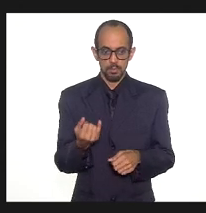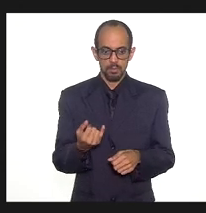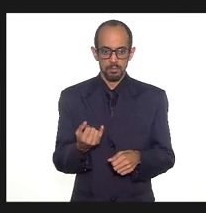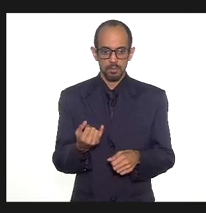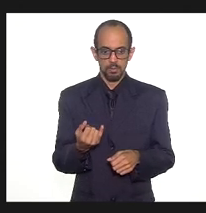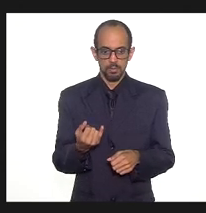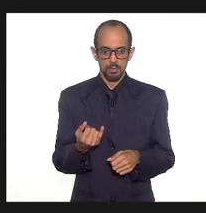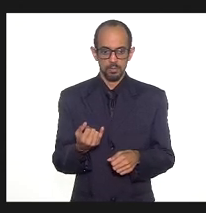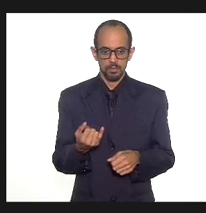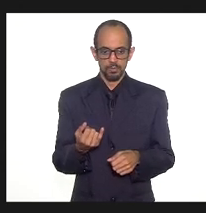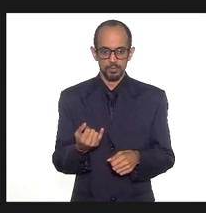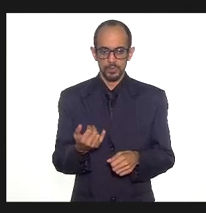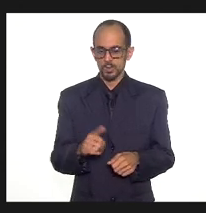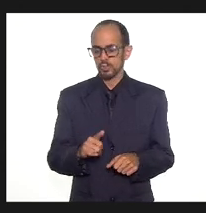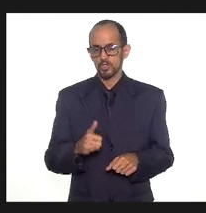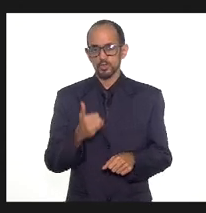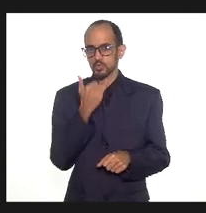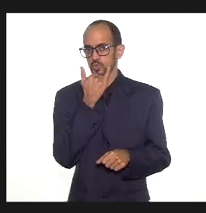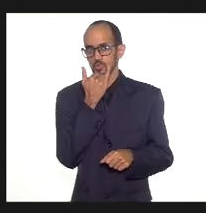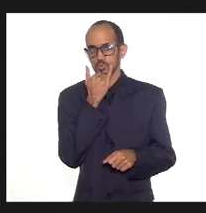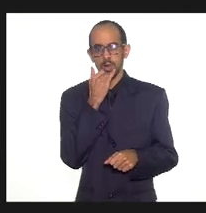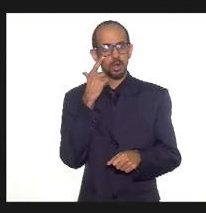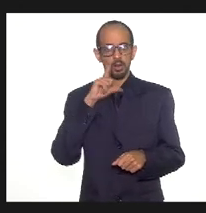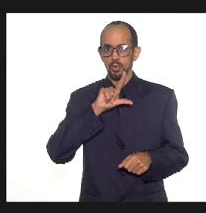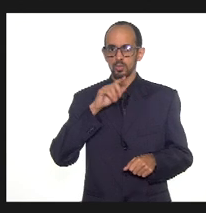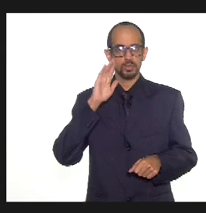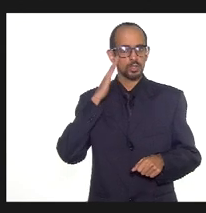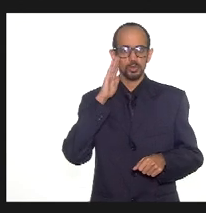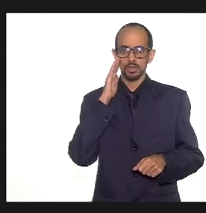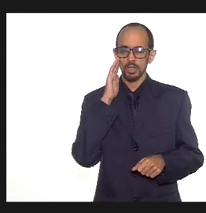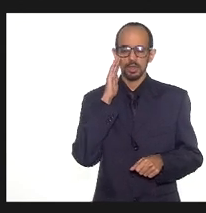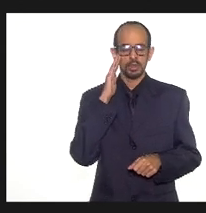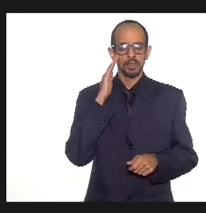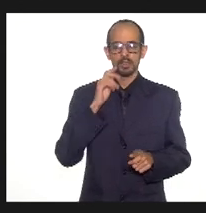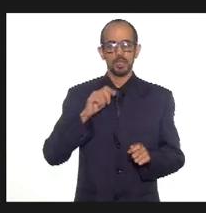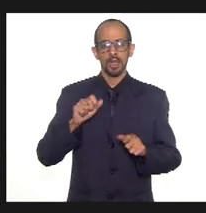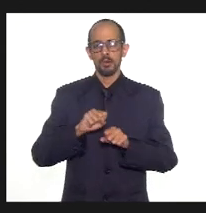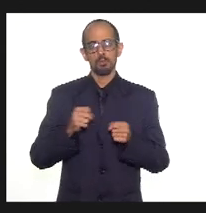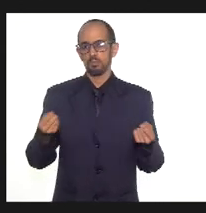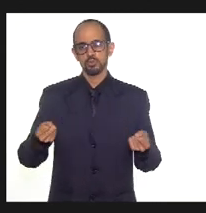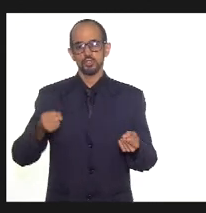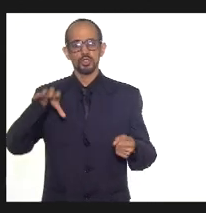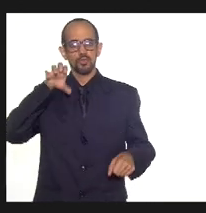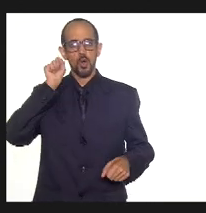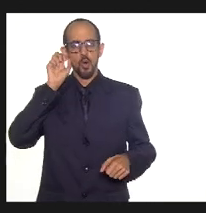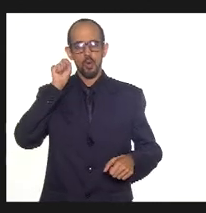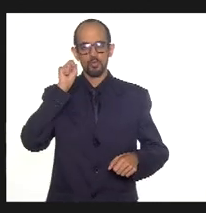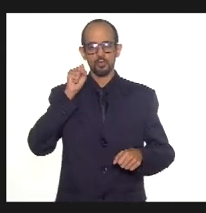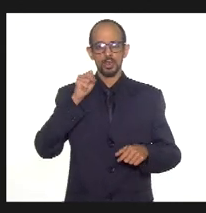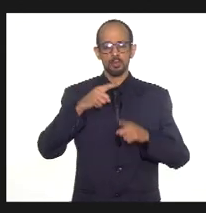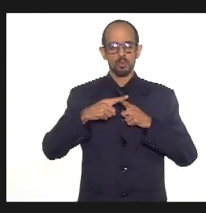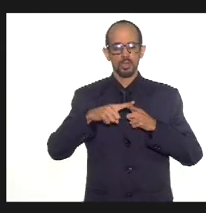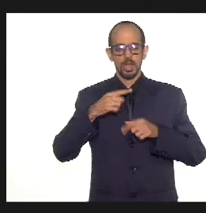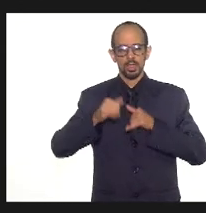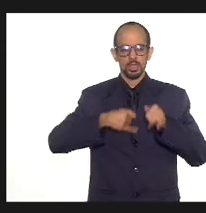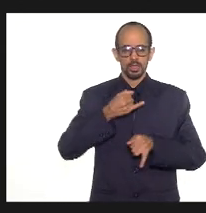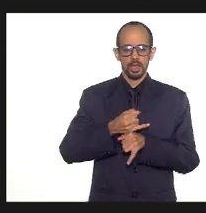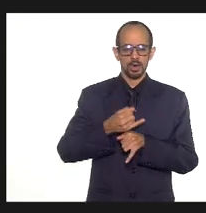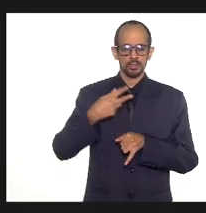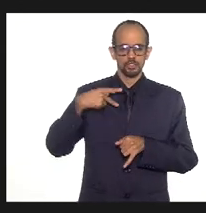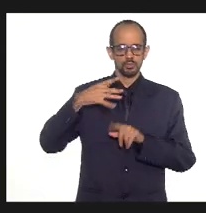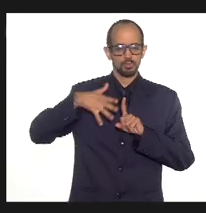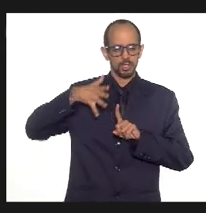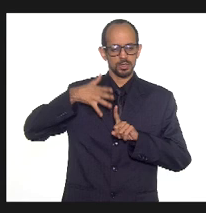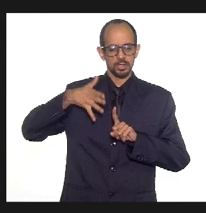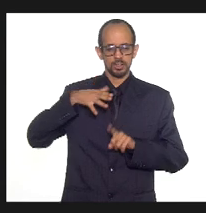o elevado nível de conteúdo local que foi gerado no passado, criando reservas de mercado, que resultaram em aumento de custos. E no final